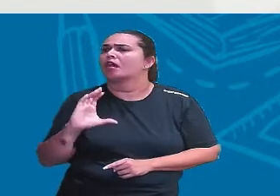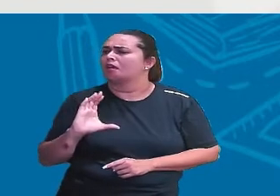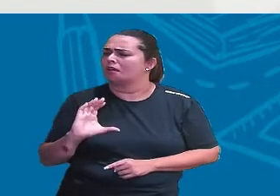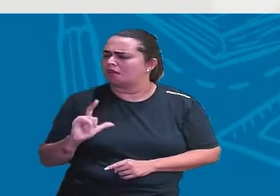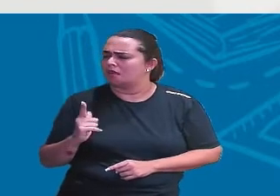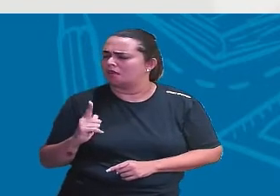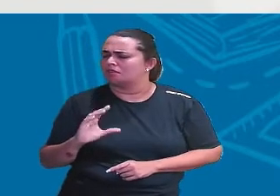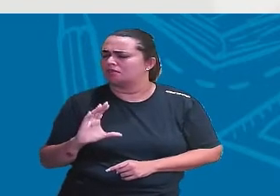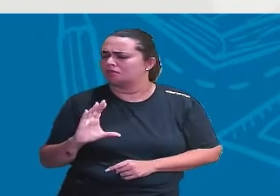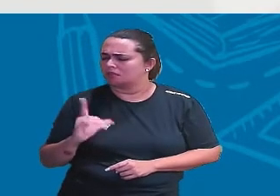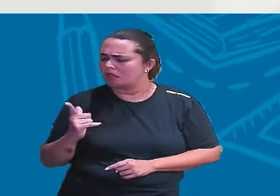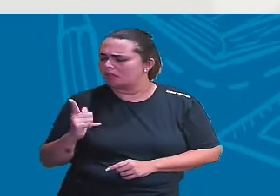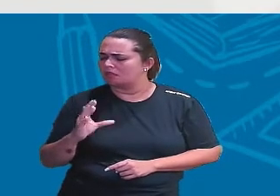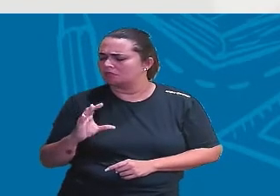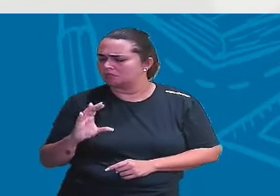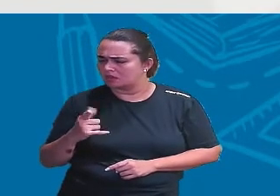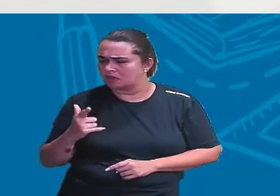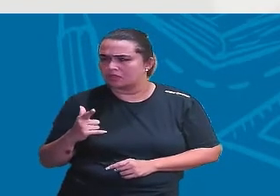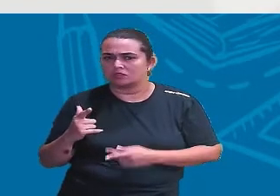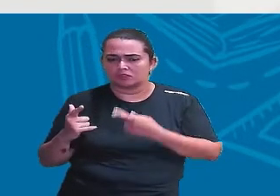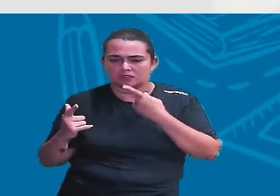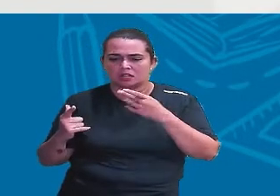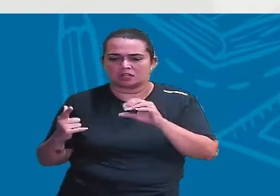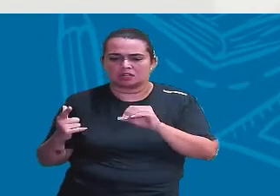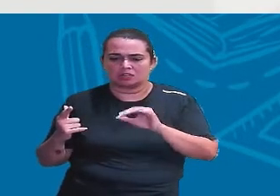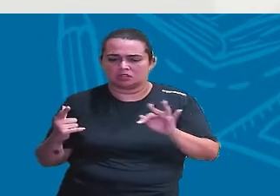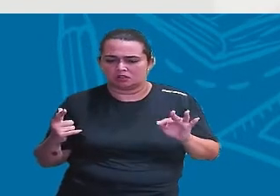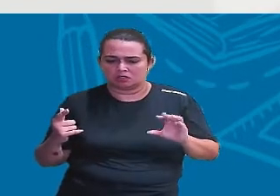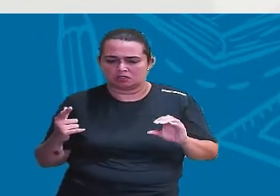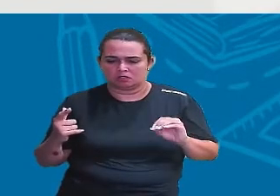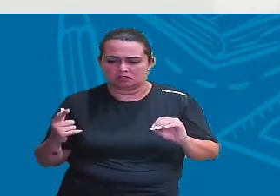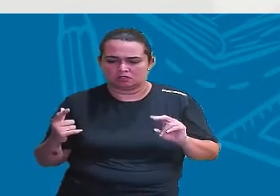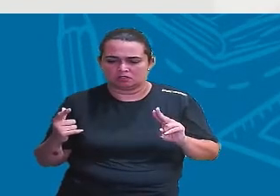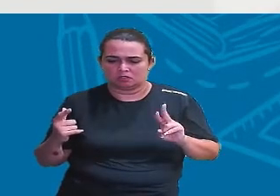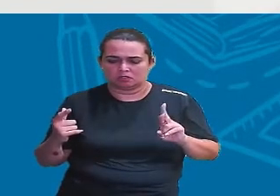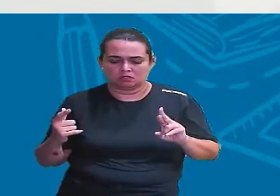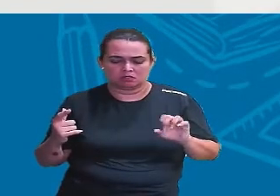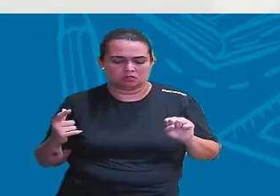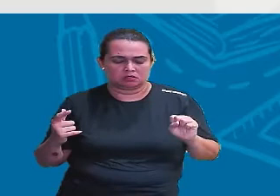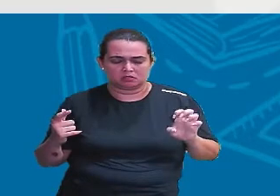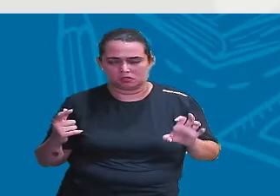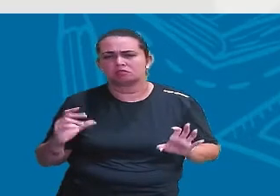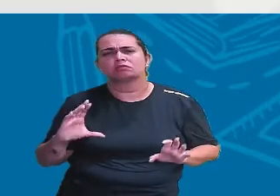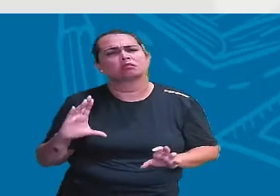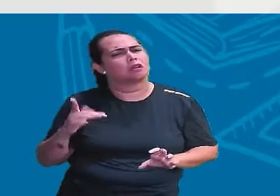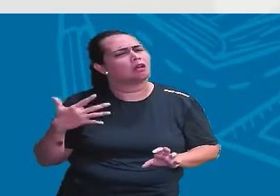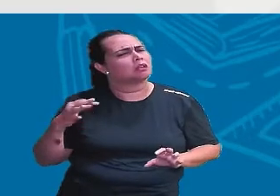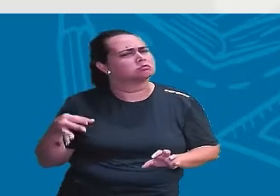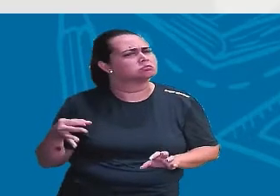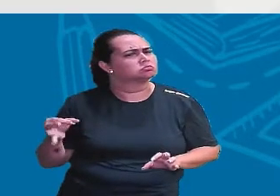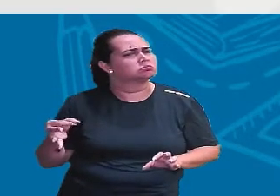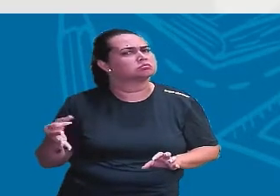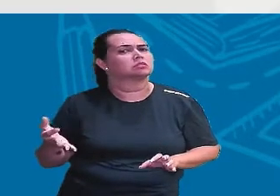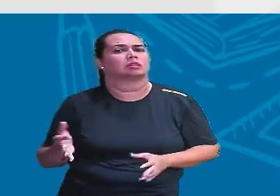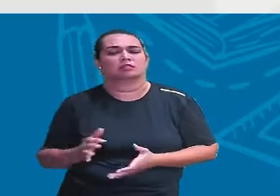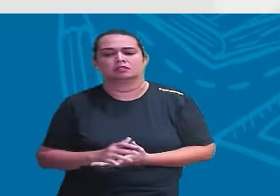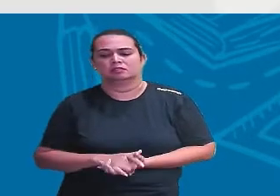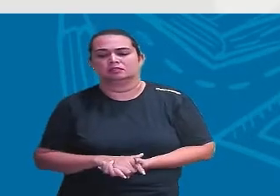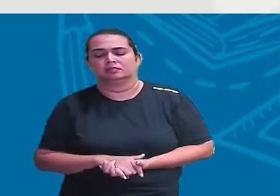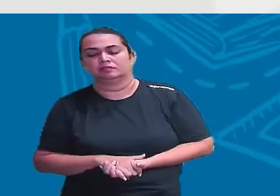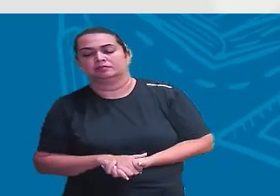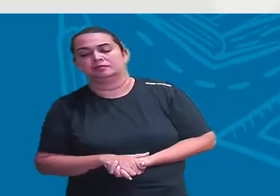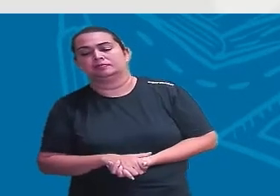claro. Então, dá uma ênfase aí com esse of course. Claro, certamente, tá?